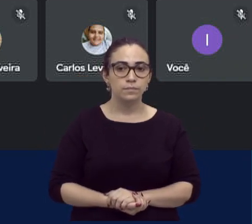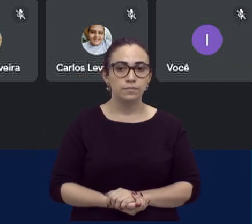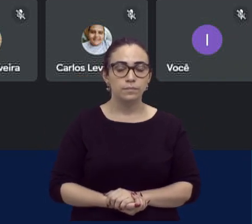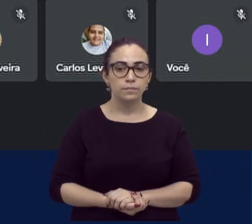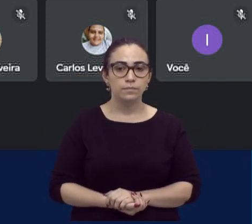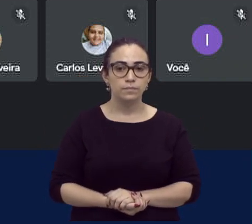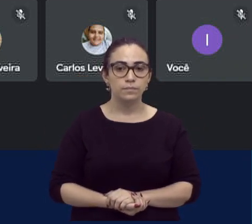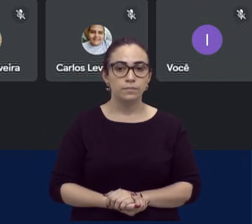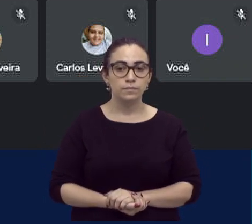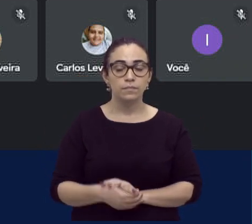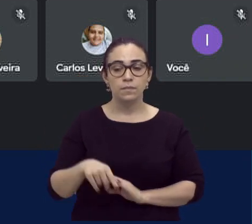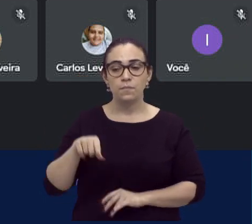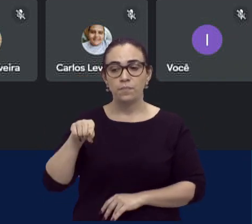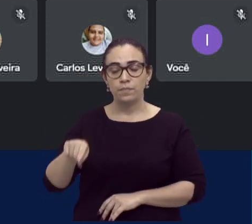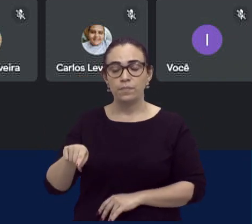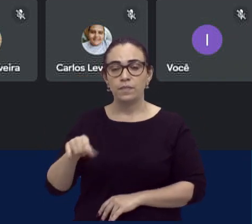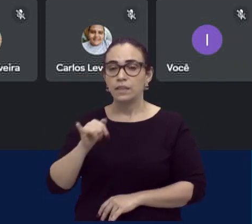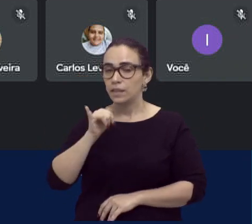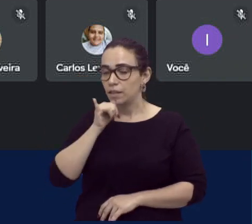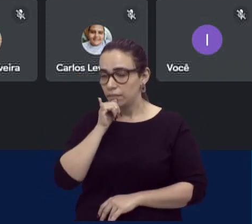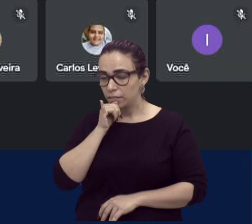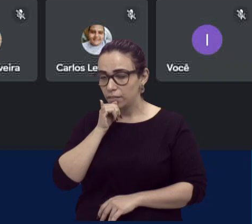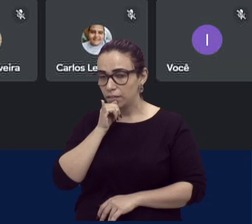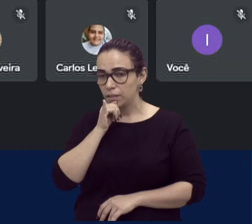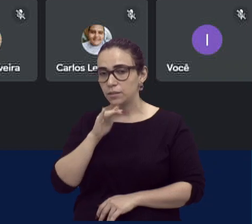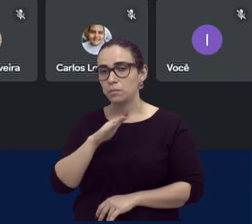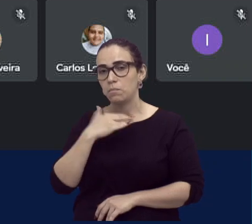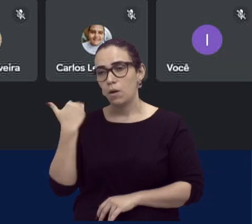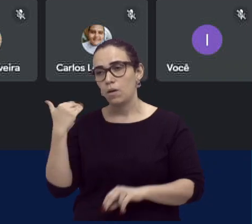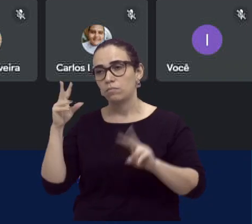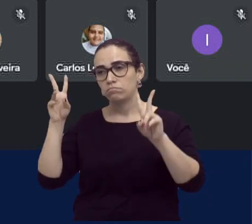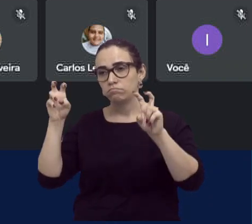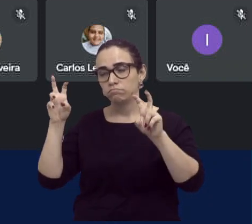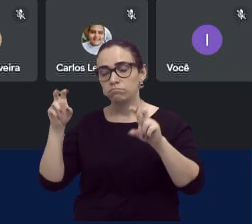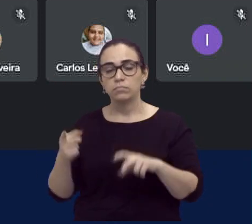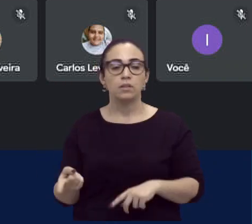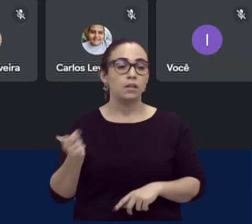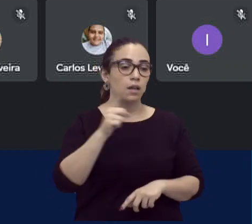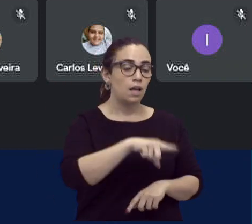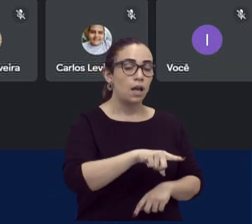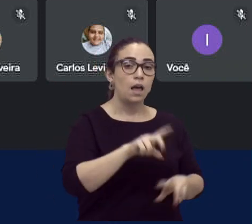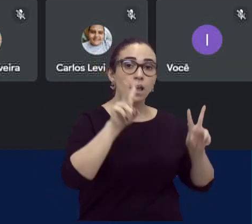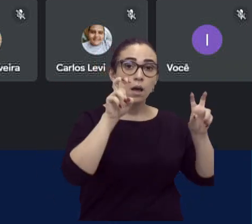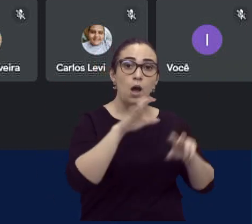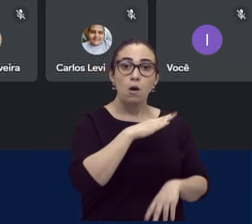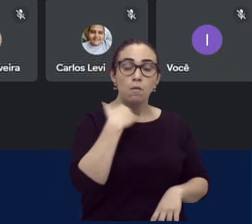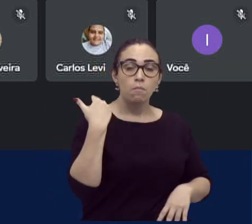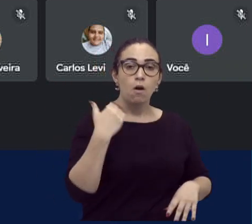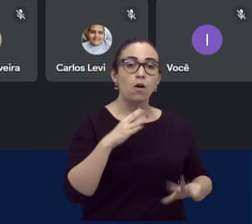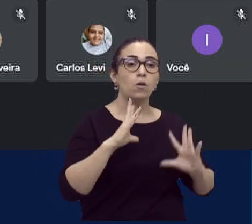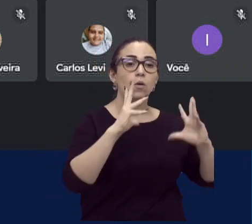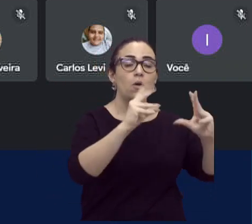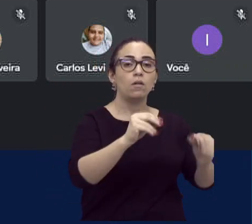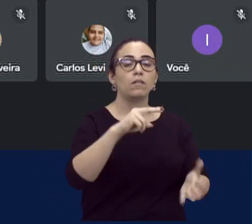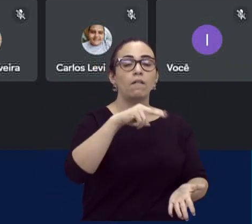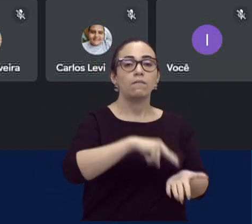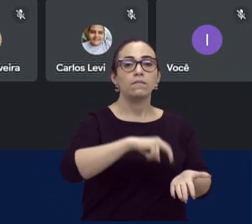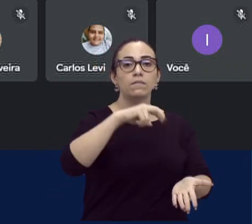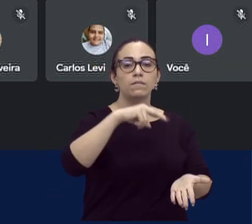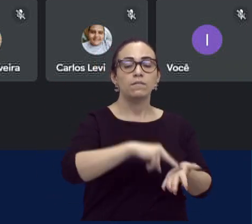Uma com extrema alegria, reverenciando com festas mesmo, e uma outra onde você fica